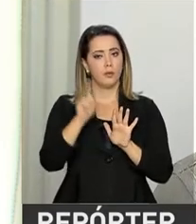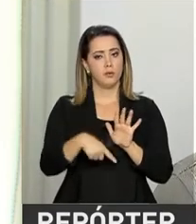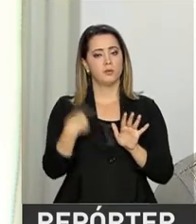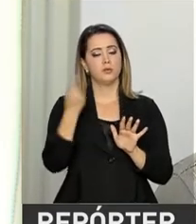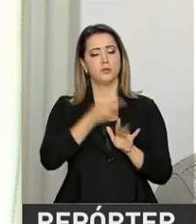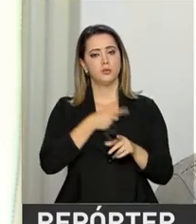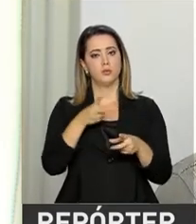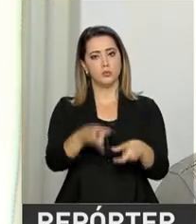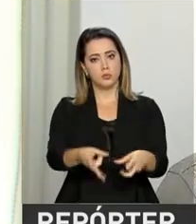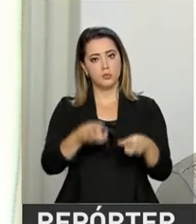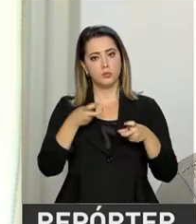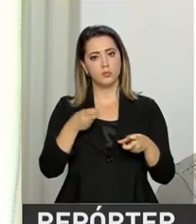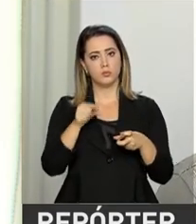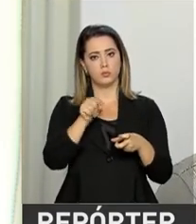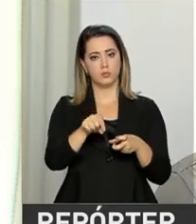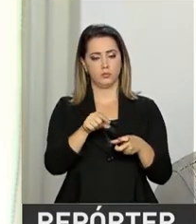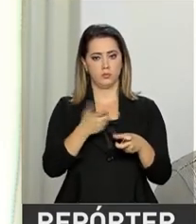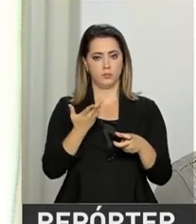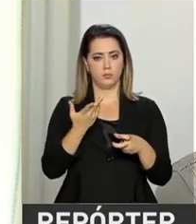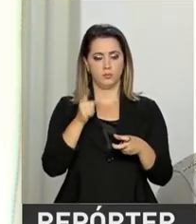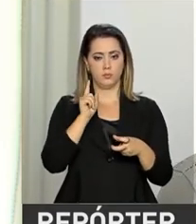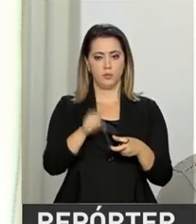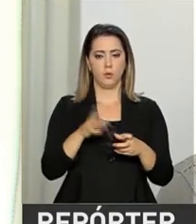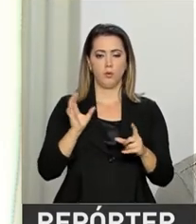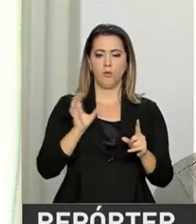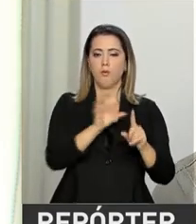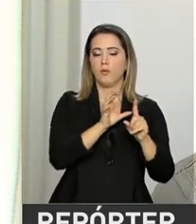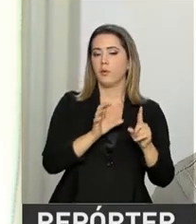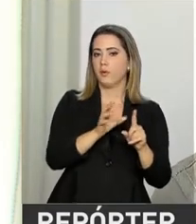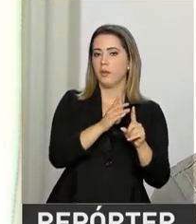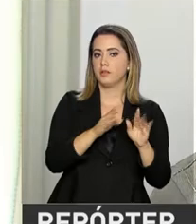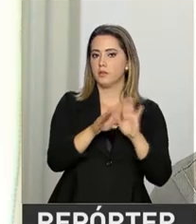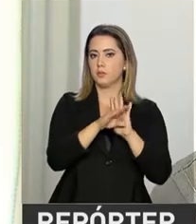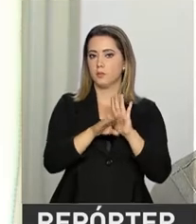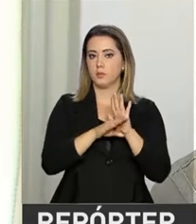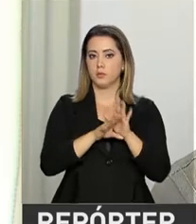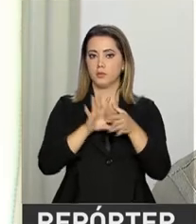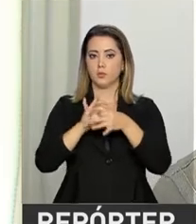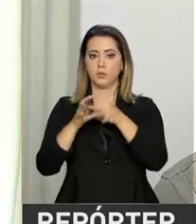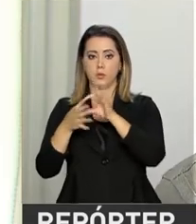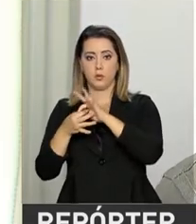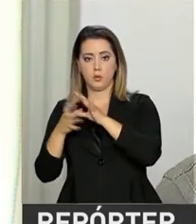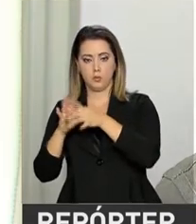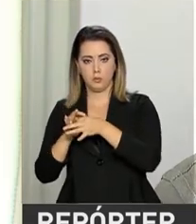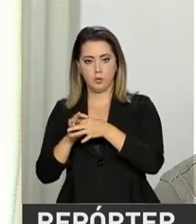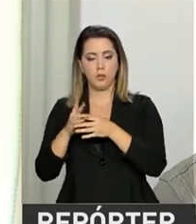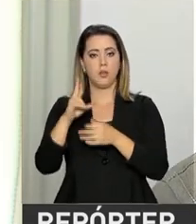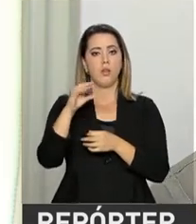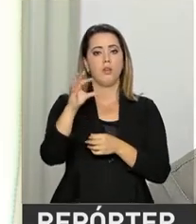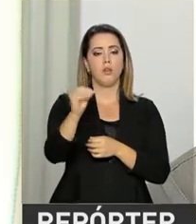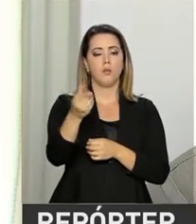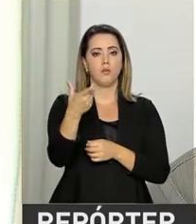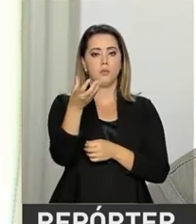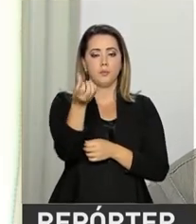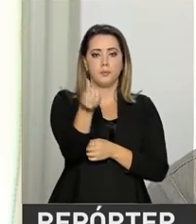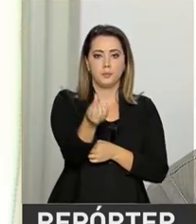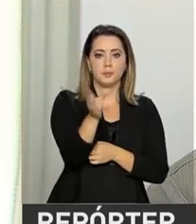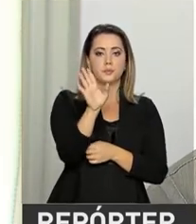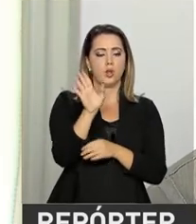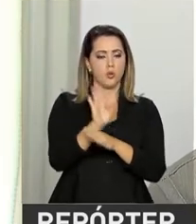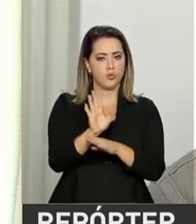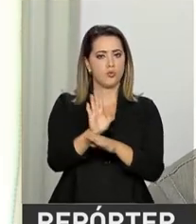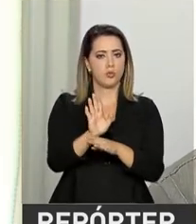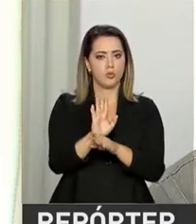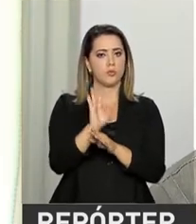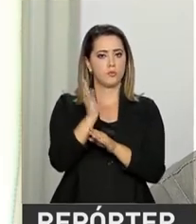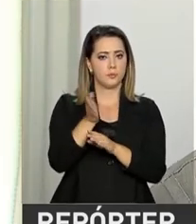pôde medir já o impacto, né, do programa nos Jogos Olímpicos do ano passado, Rio 2016, né,